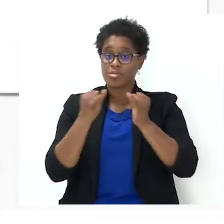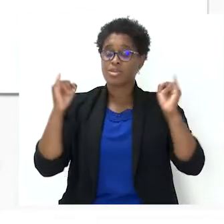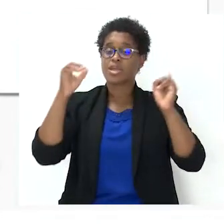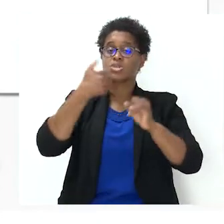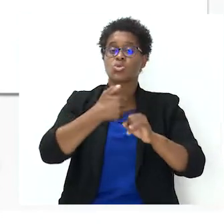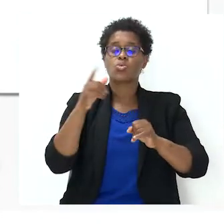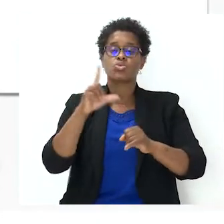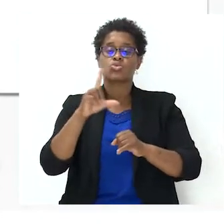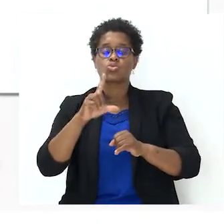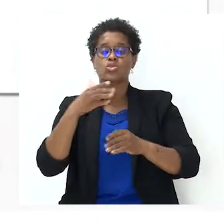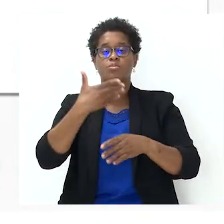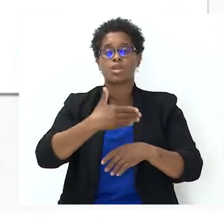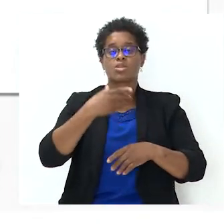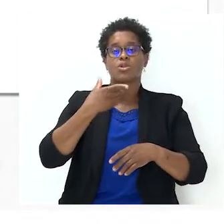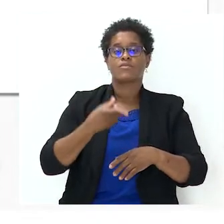de julho de